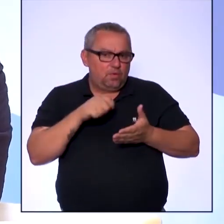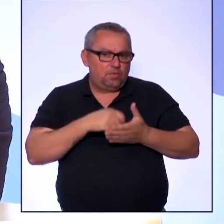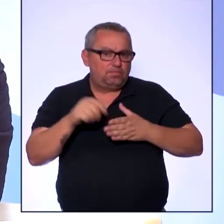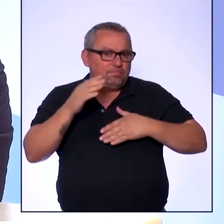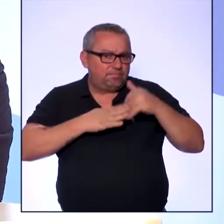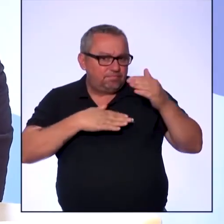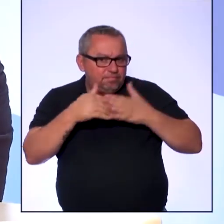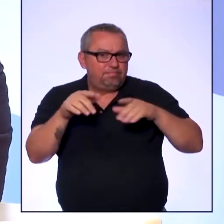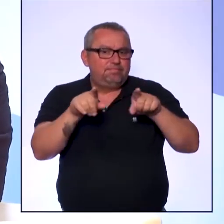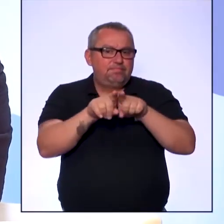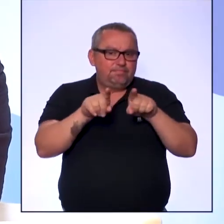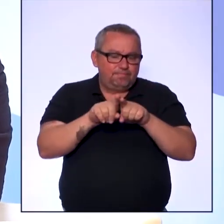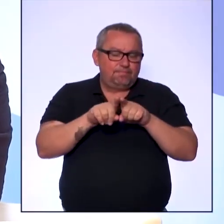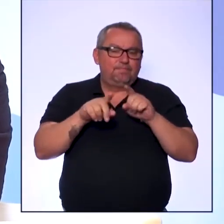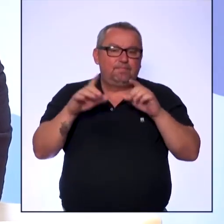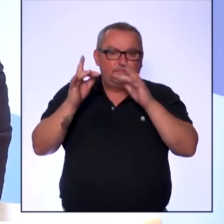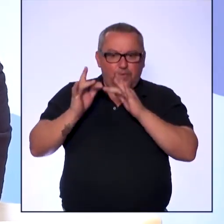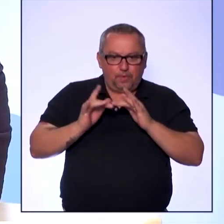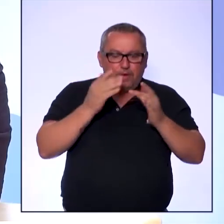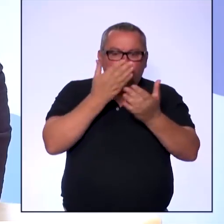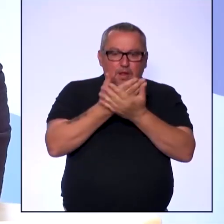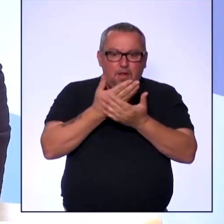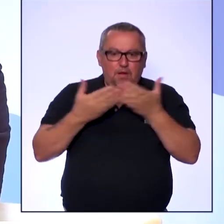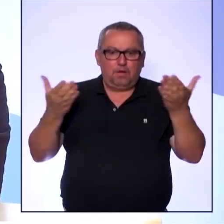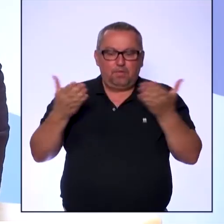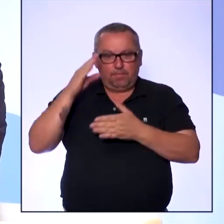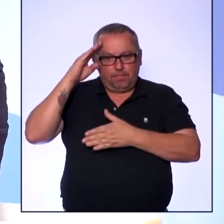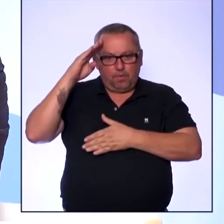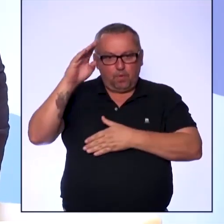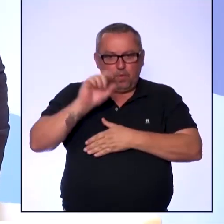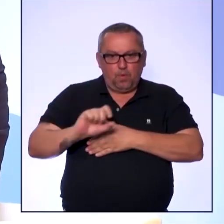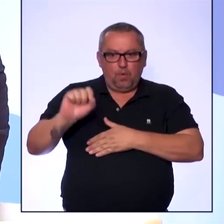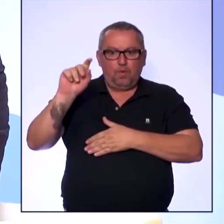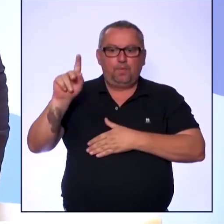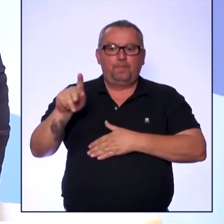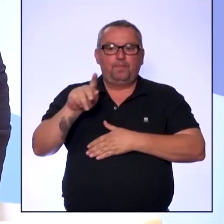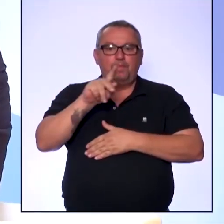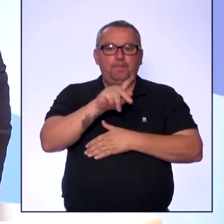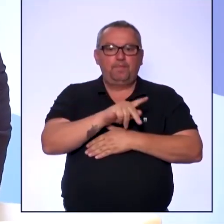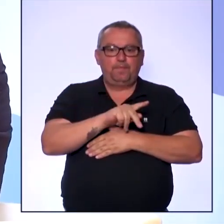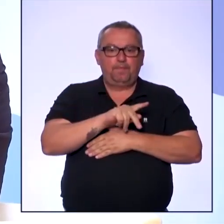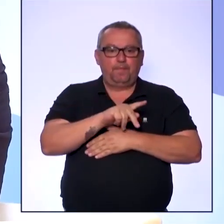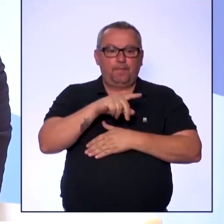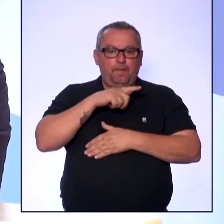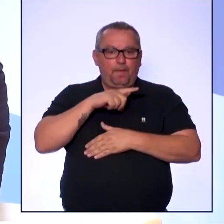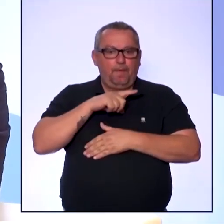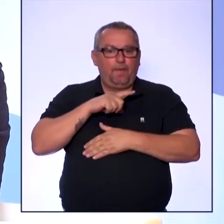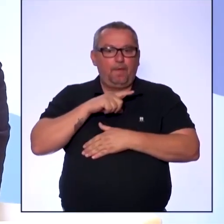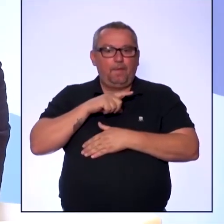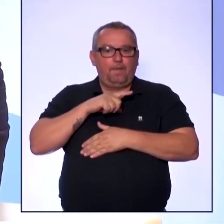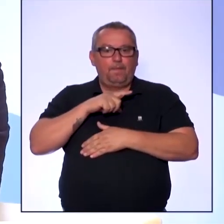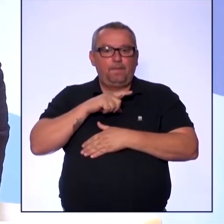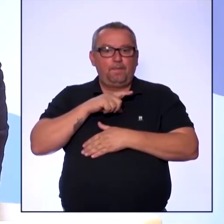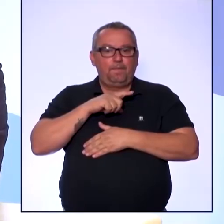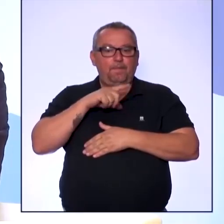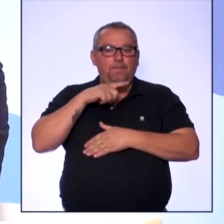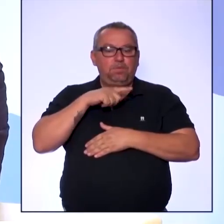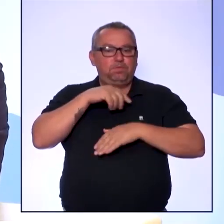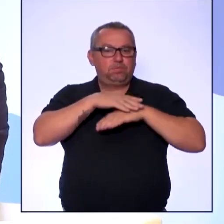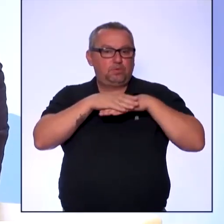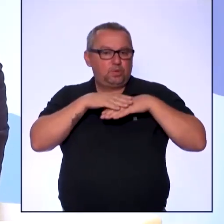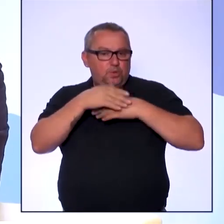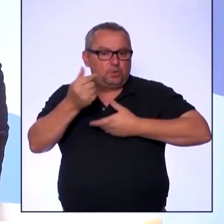habilidade relacionada à aula de hoje, principalmente os professores, né, que estão, né, dialogando